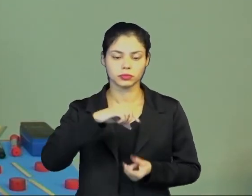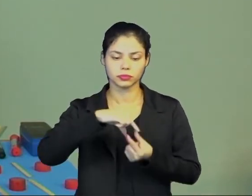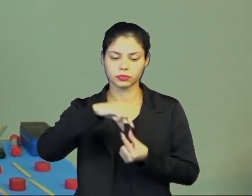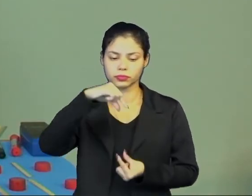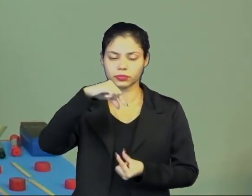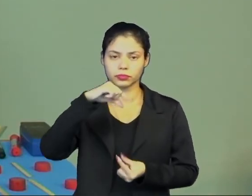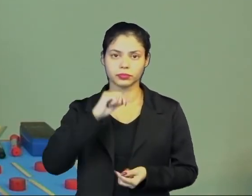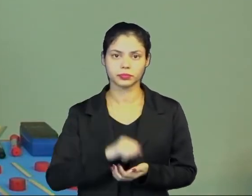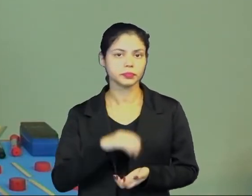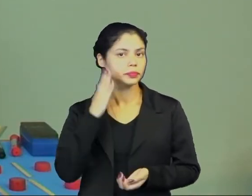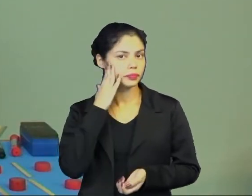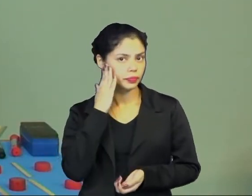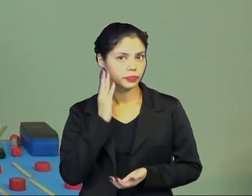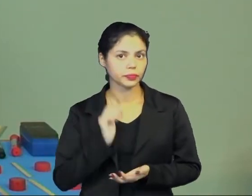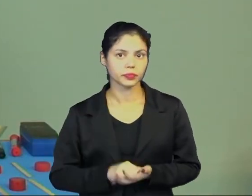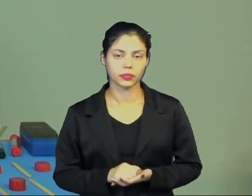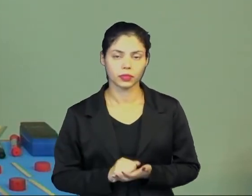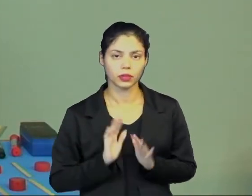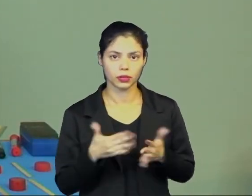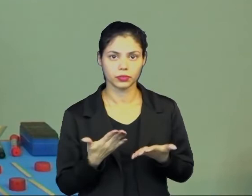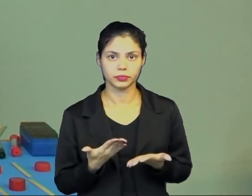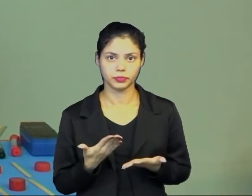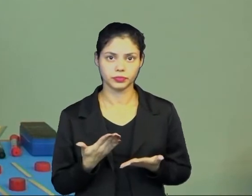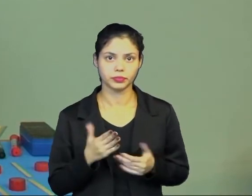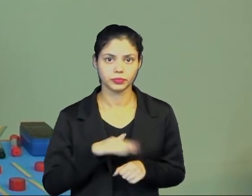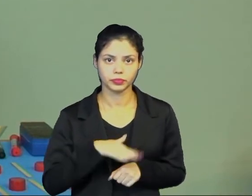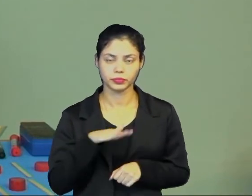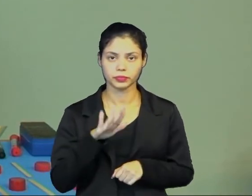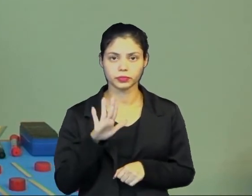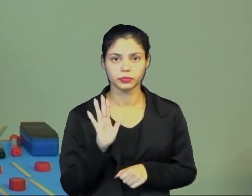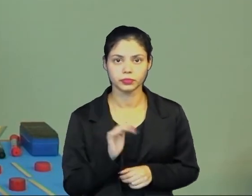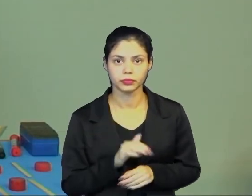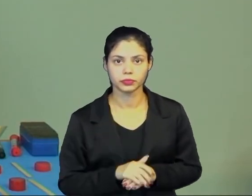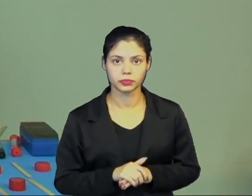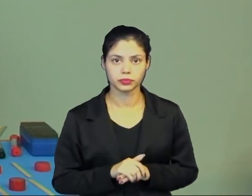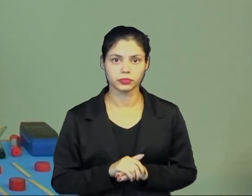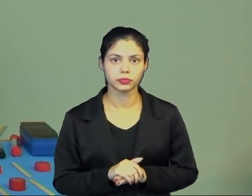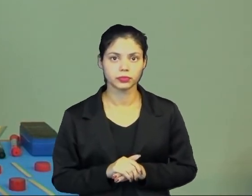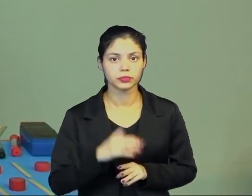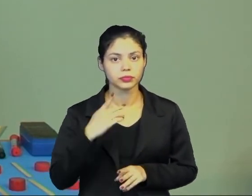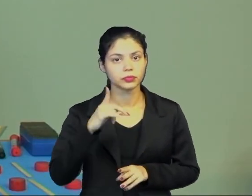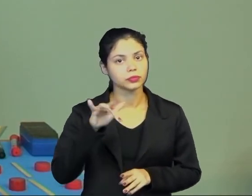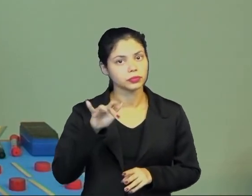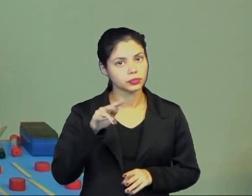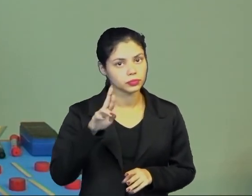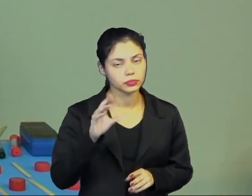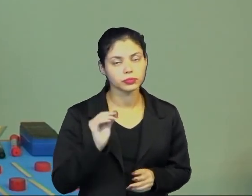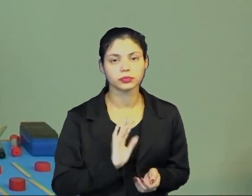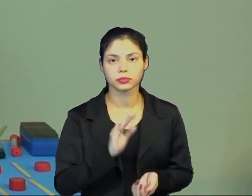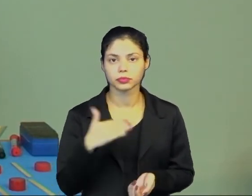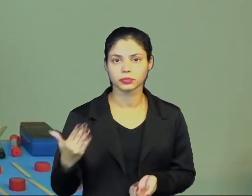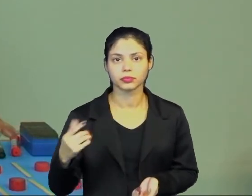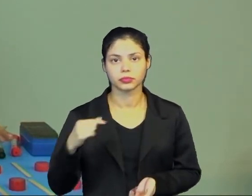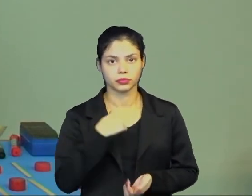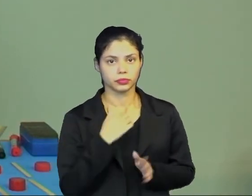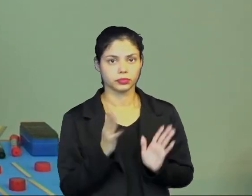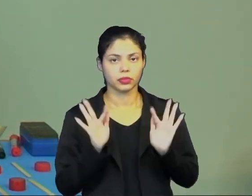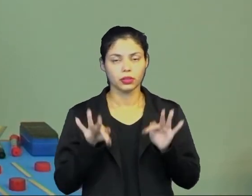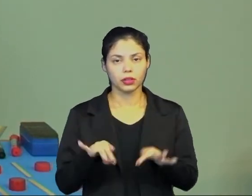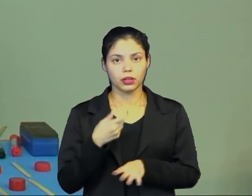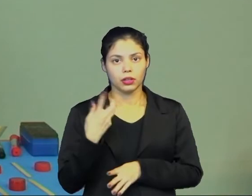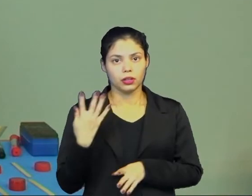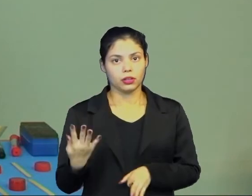palitos. Entenderam? Qual coleção eu tenho mais? De palitos, porque quando eu terminei